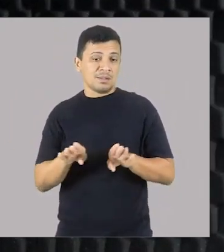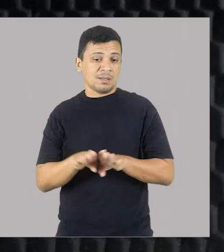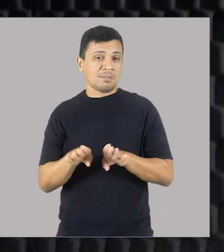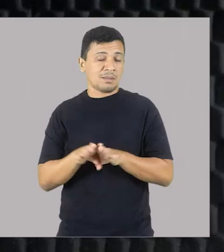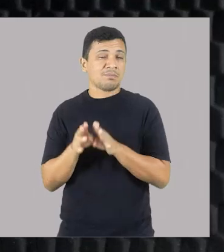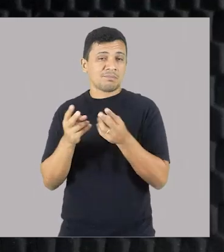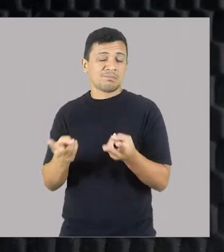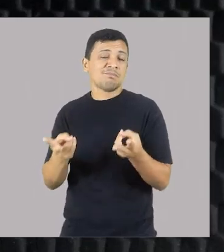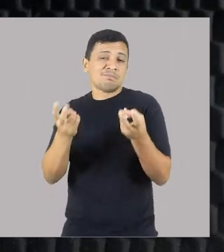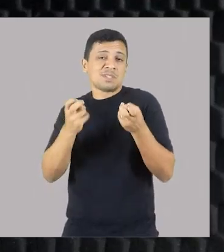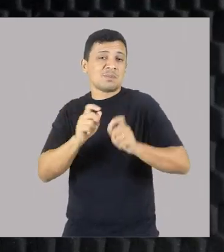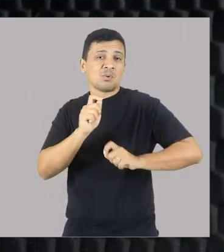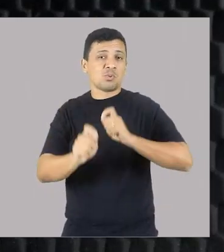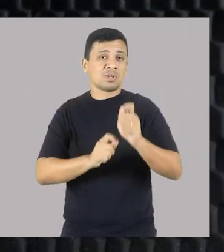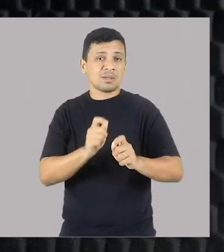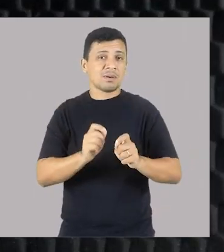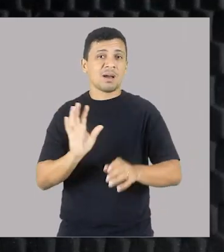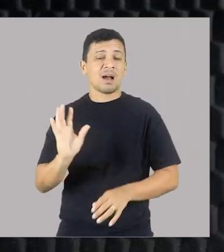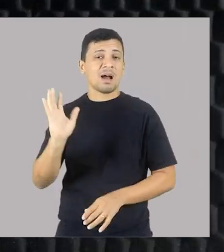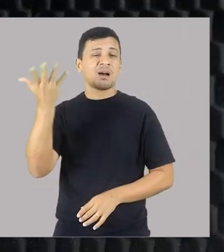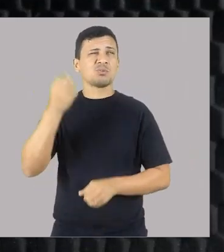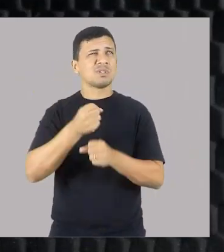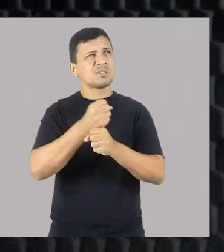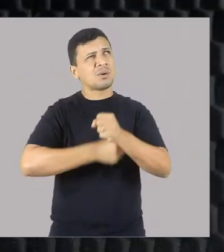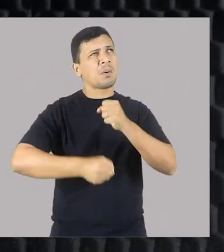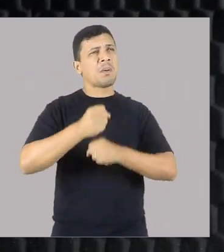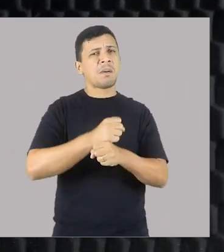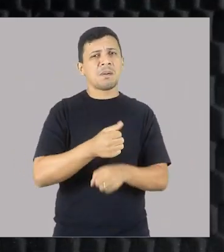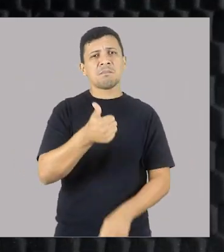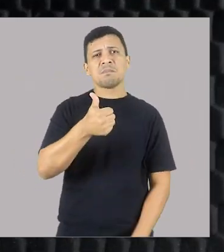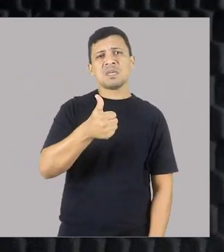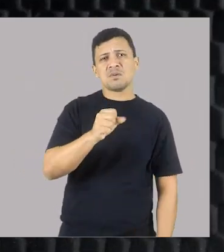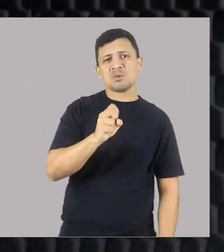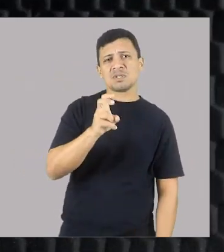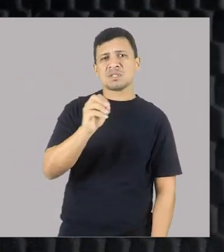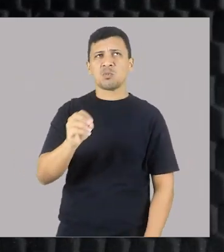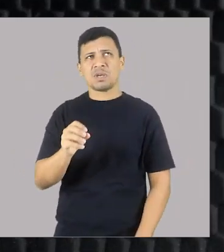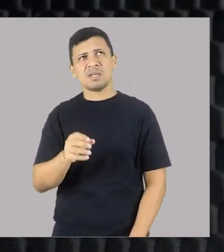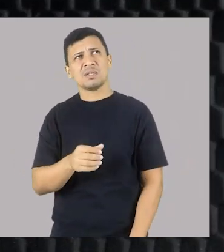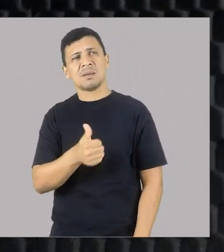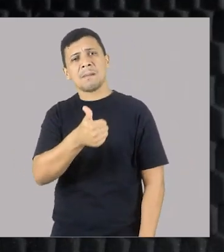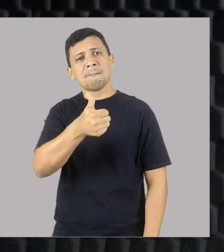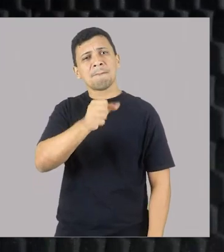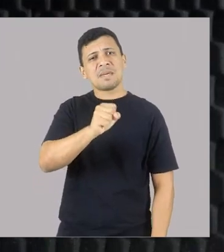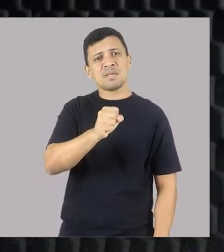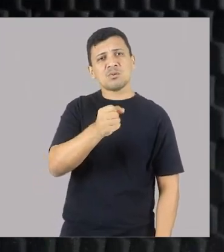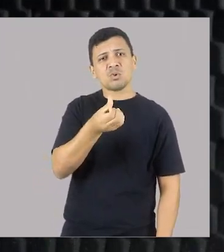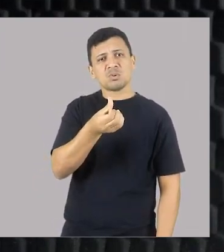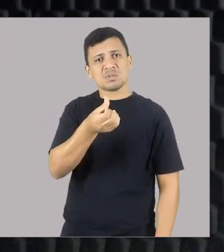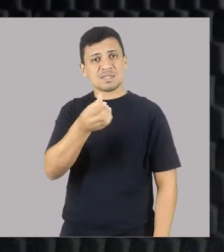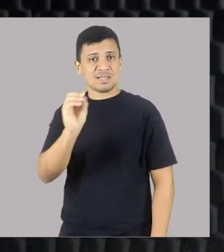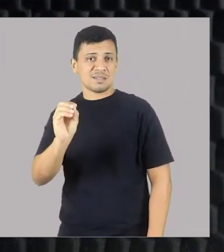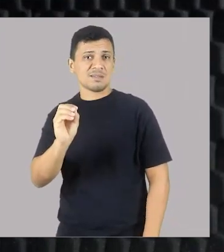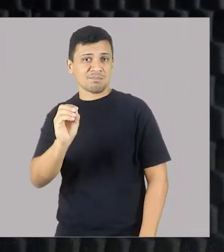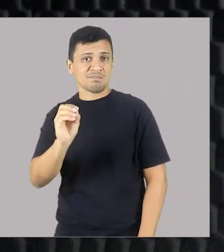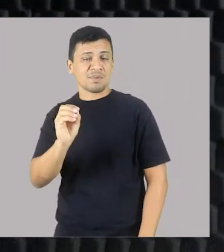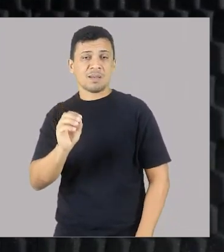essa consolidação teria ocorrido ali por volta de 1850, 1860, mas quando você olha para